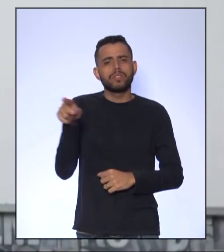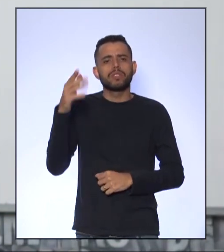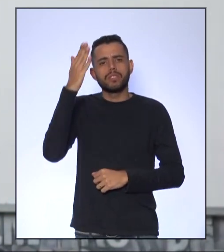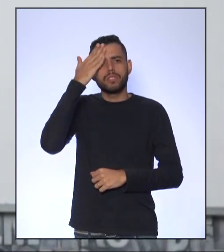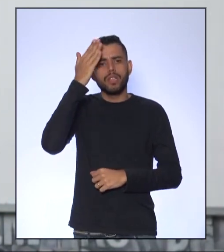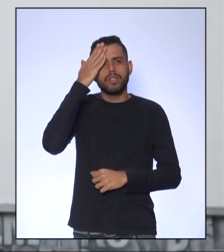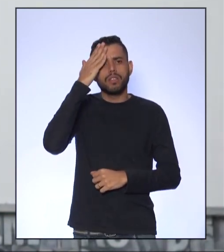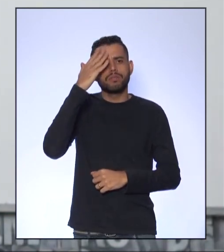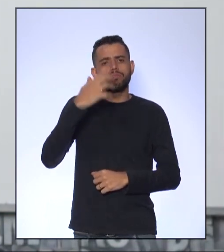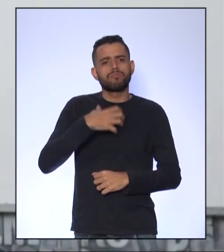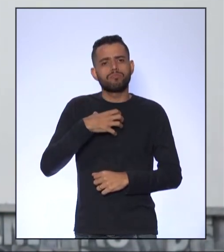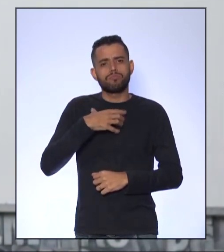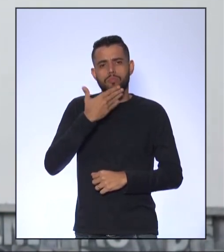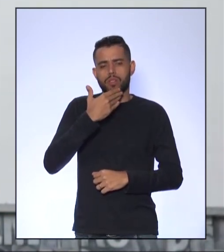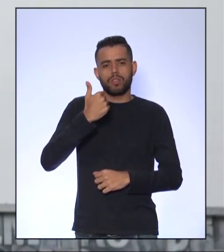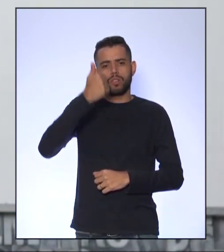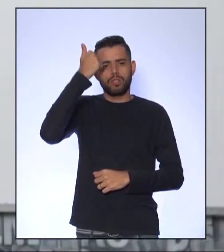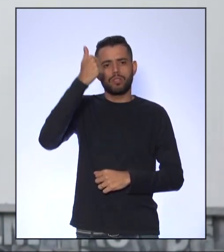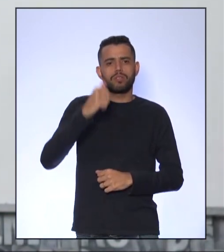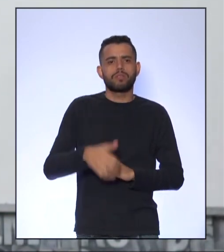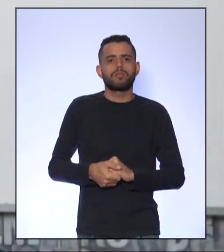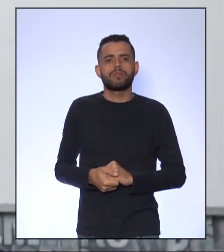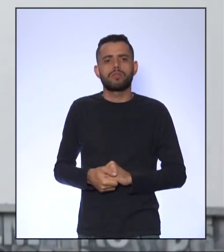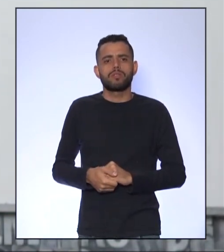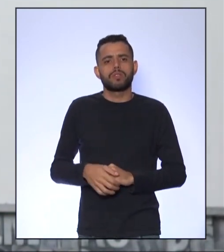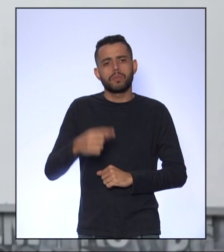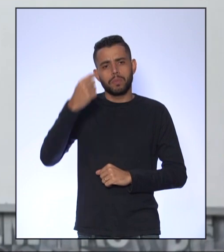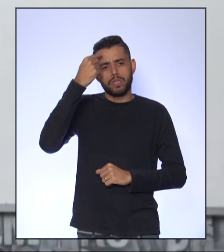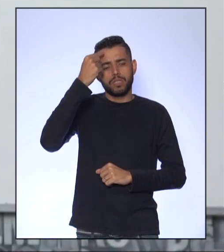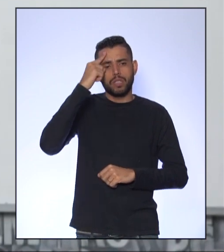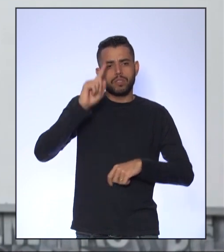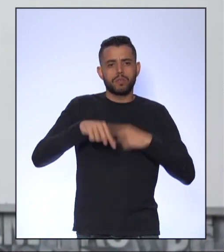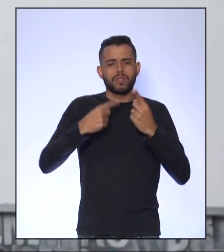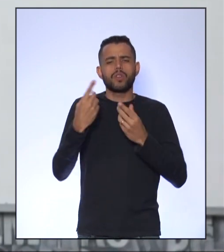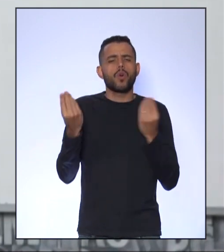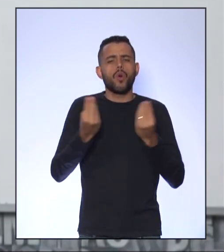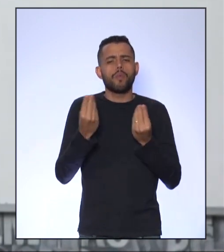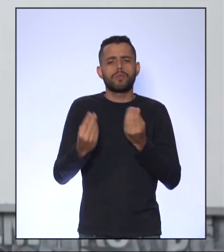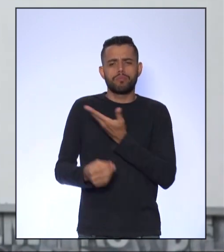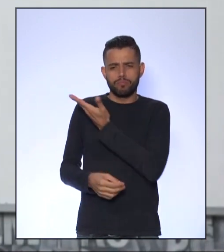de forma mais consistente, eu gosto de pensar no renascimento assim.